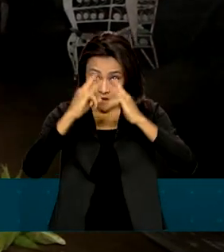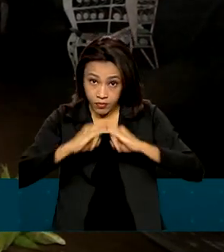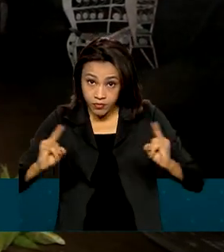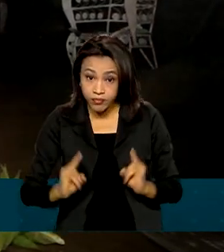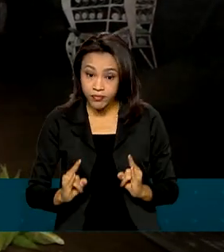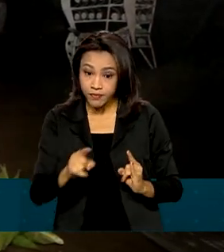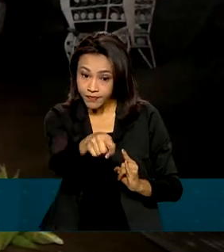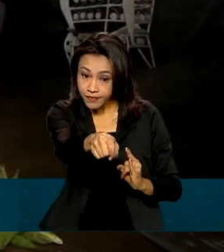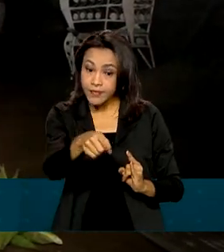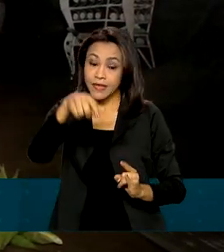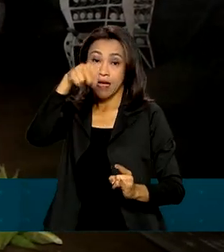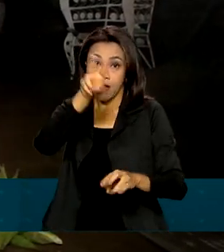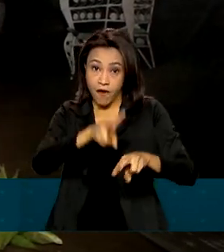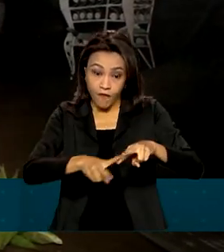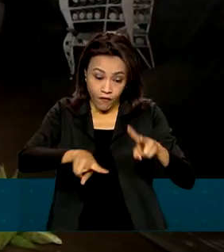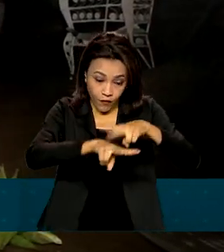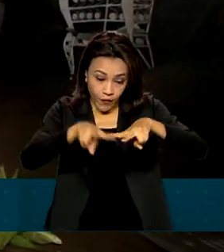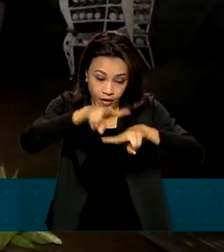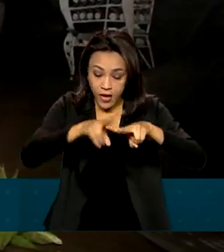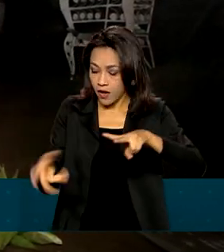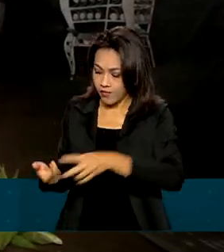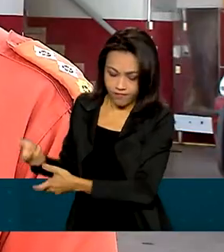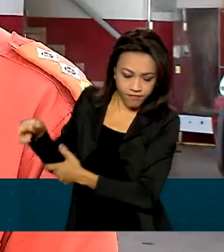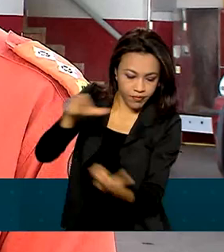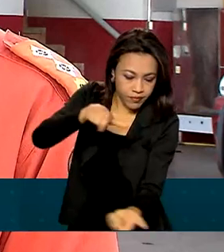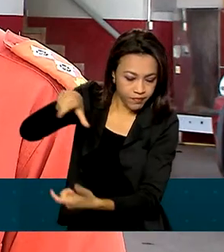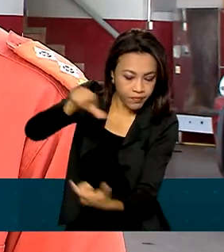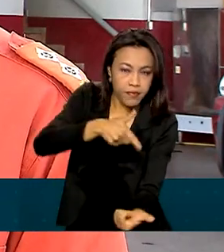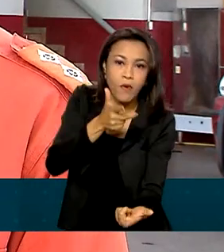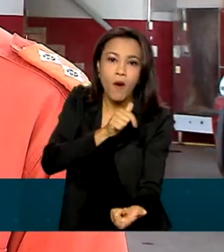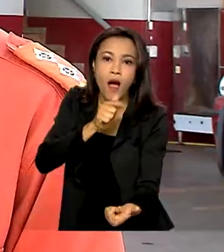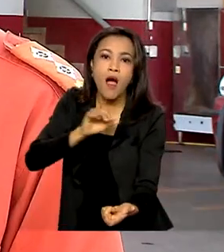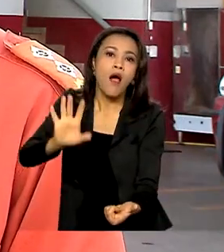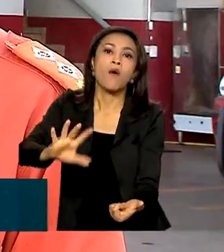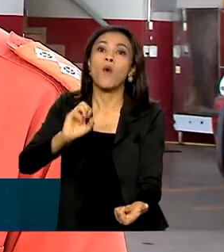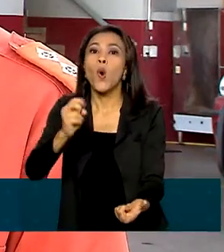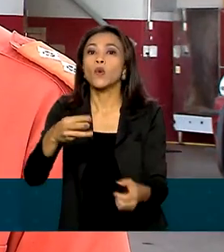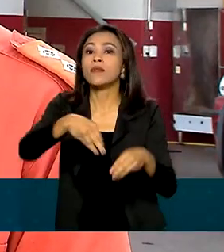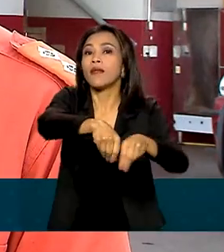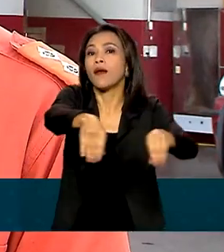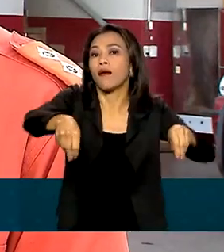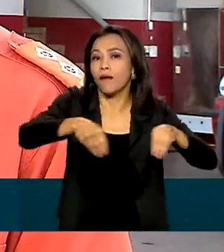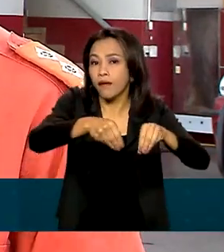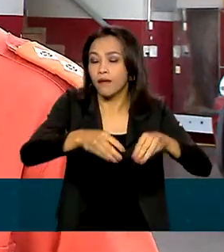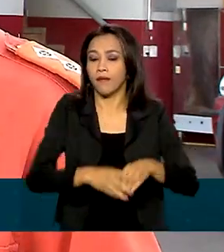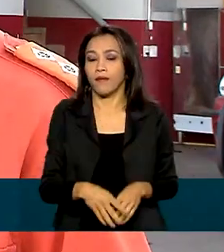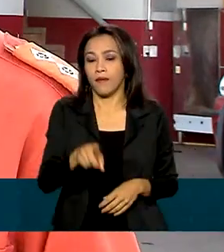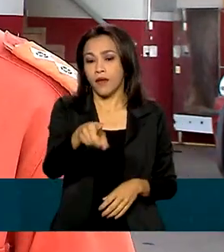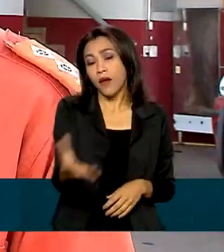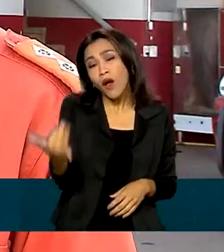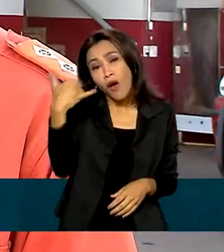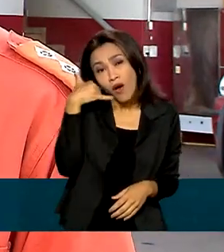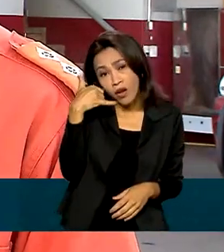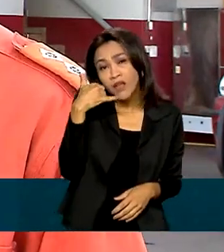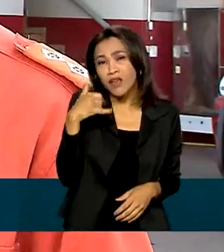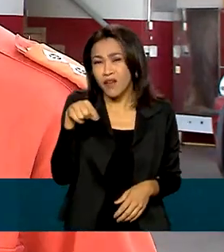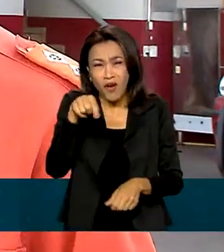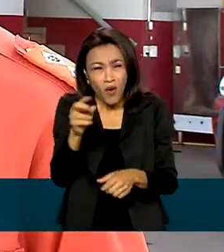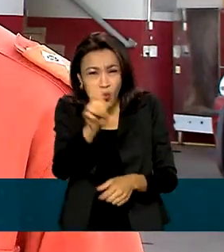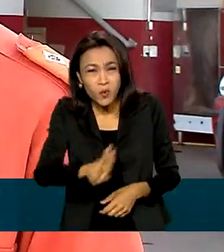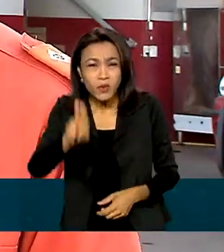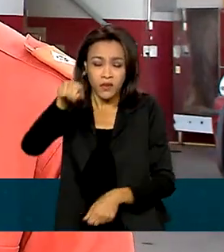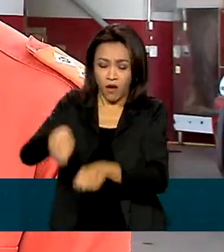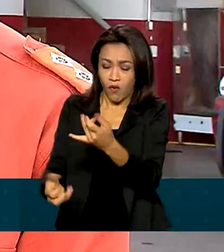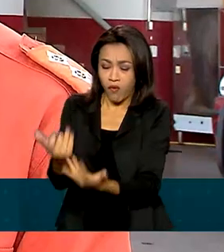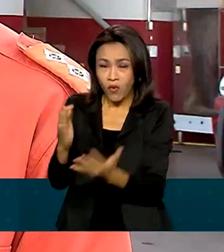a fogueira com água ou abafe com terra. Ligue o 913, a gente vai estar à disposição. E não use o fogo nesse período agora. Vamos se